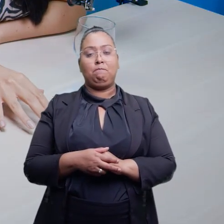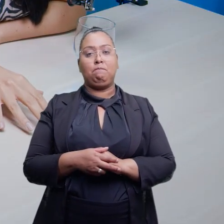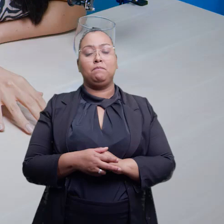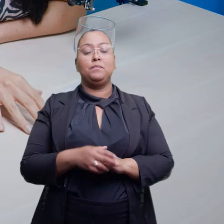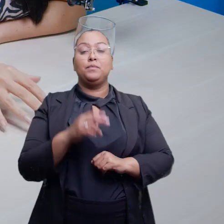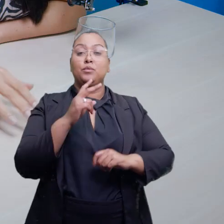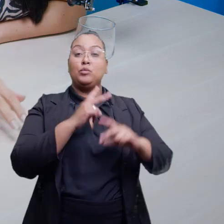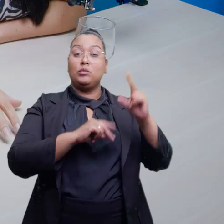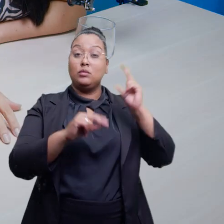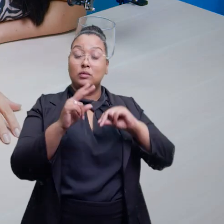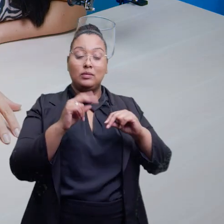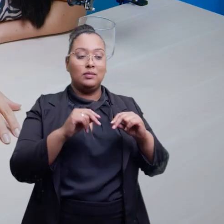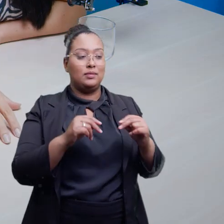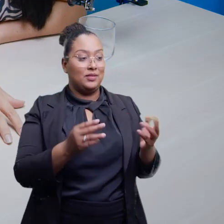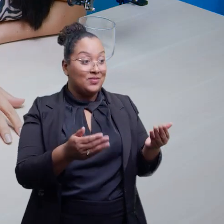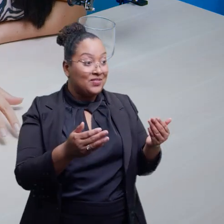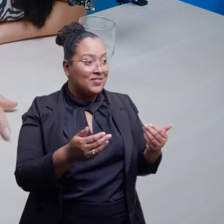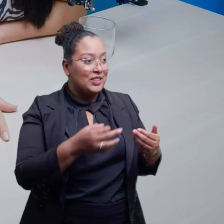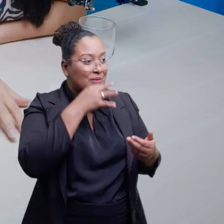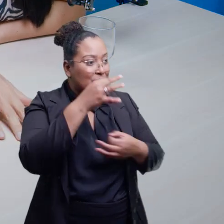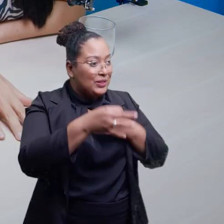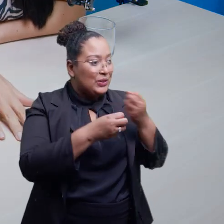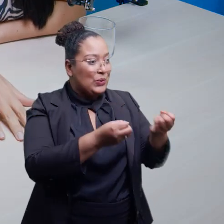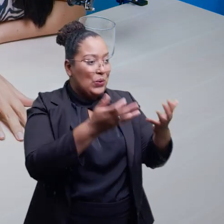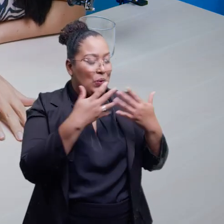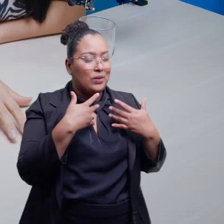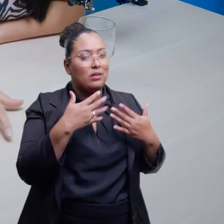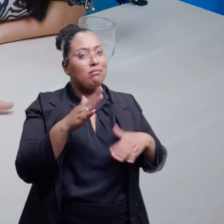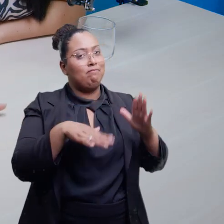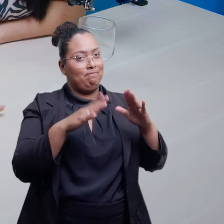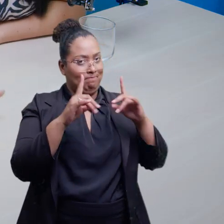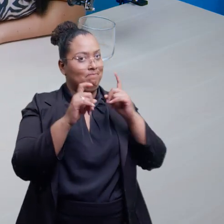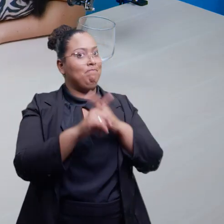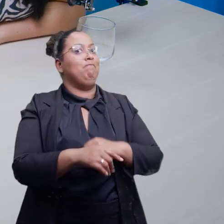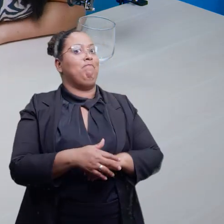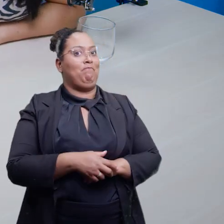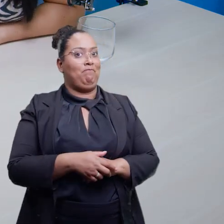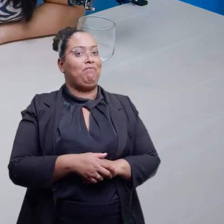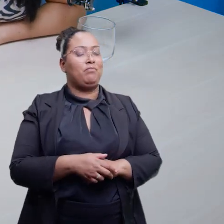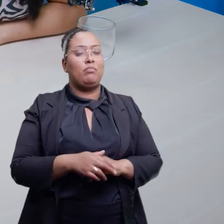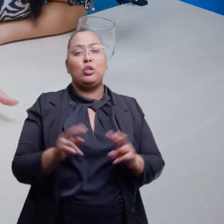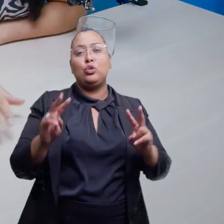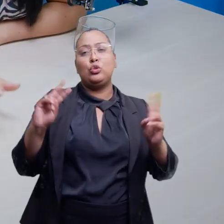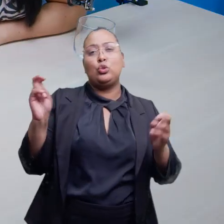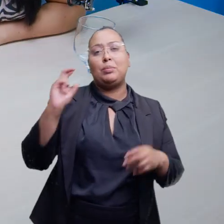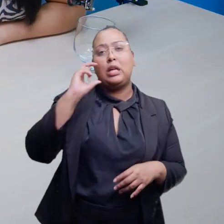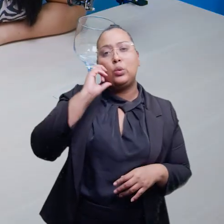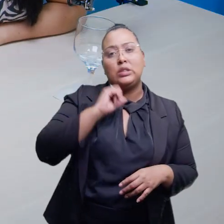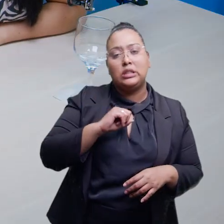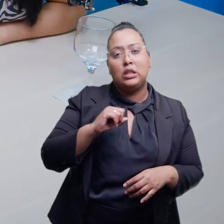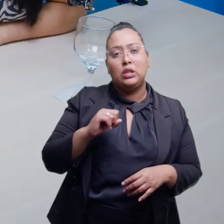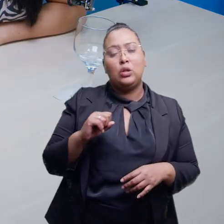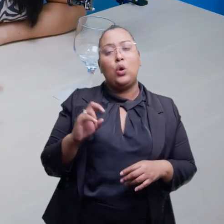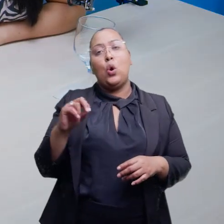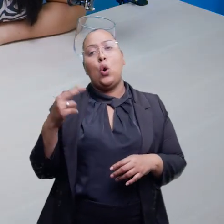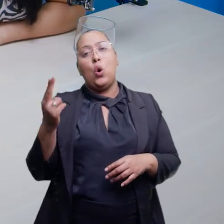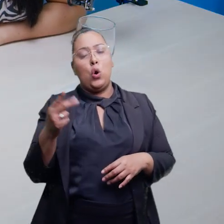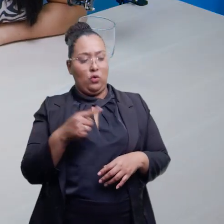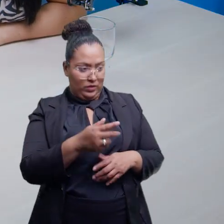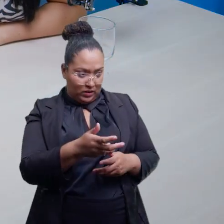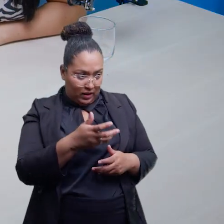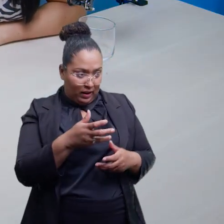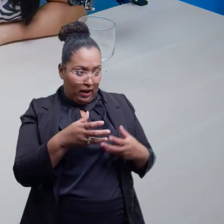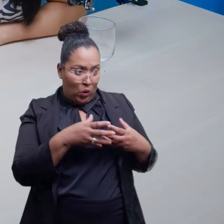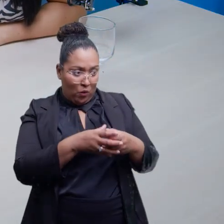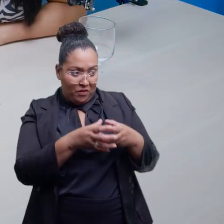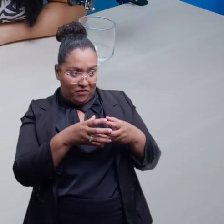que um adolescente expresse a sua vontade ou não. Por exemplo, pela adoção ou pela manutenção de